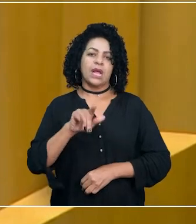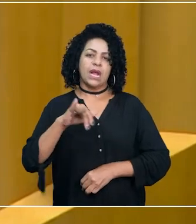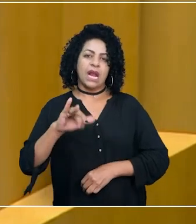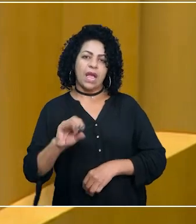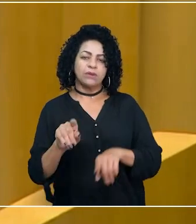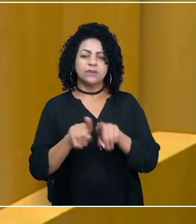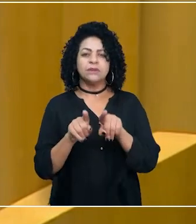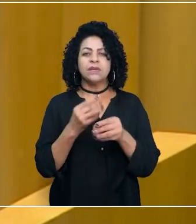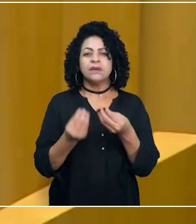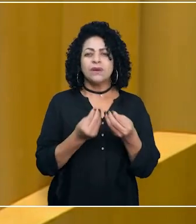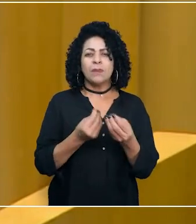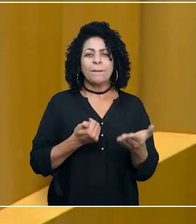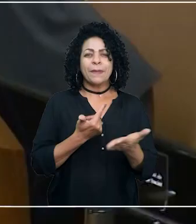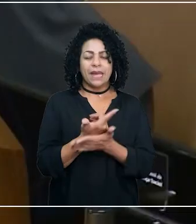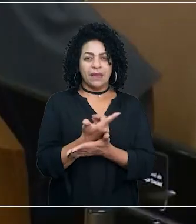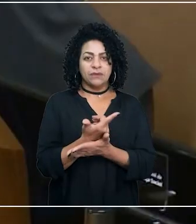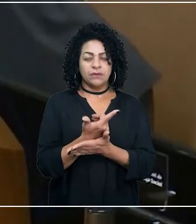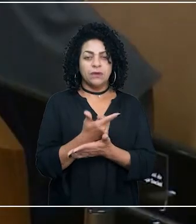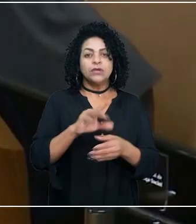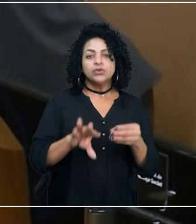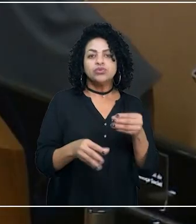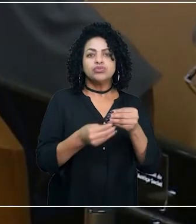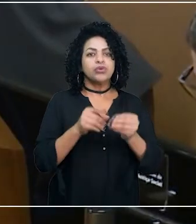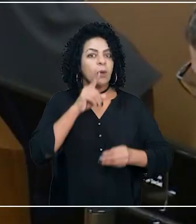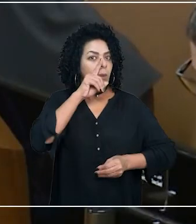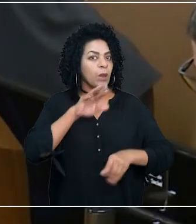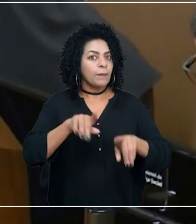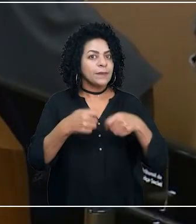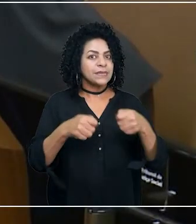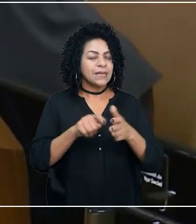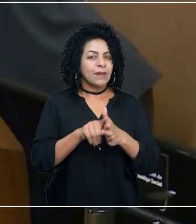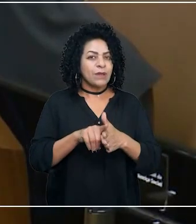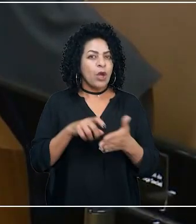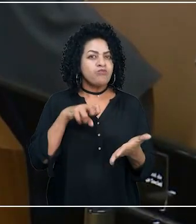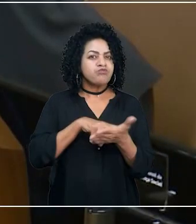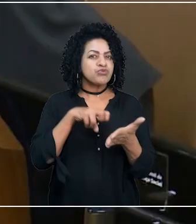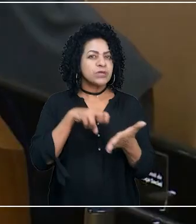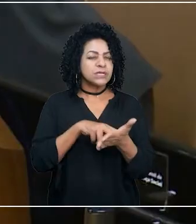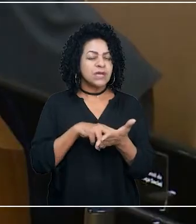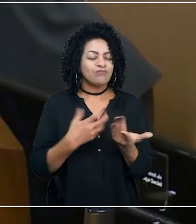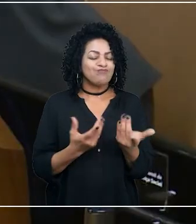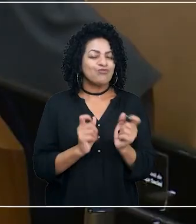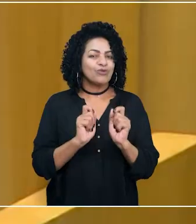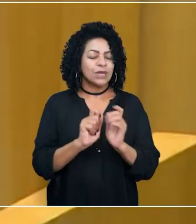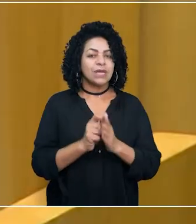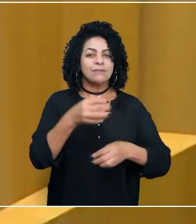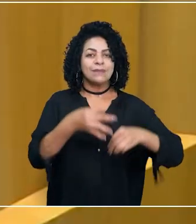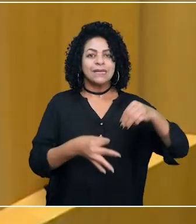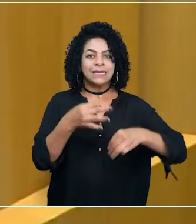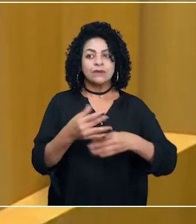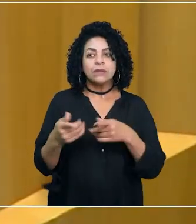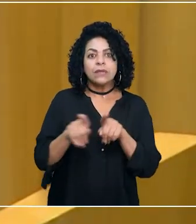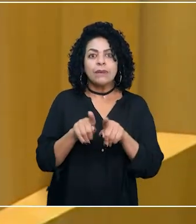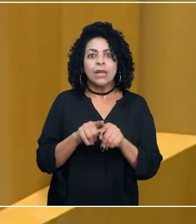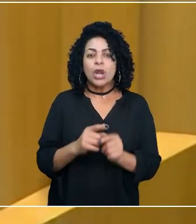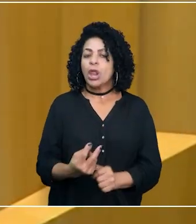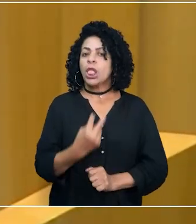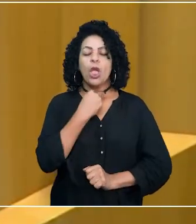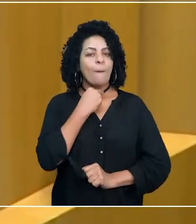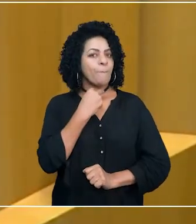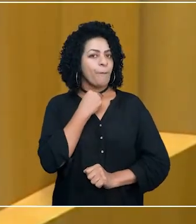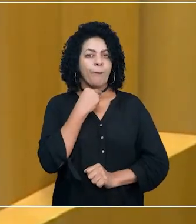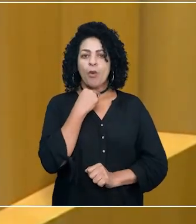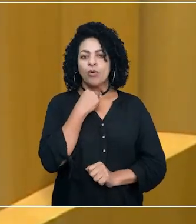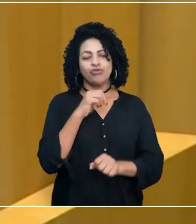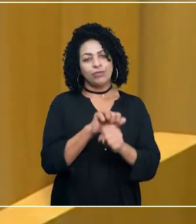Brandão destacou que a suspensão do pagamento dos adicionais corresponde a um tipo de punição segundo o ministro a pandemia